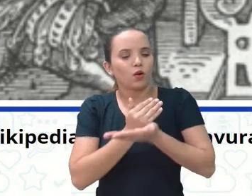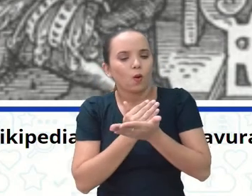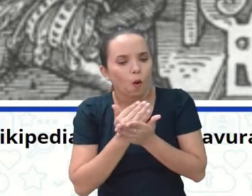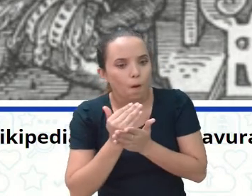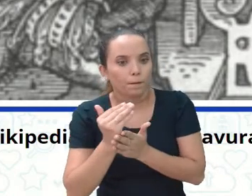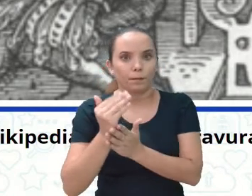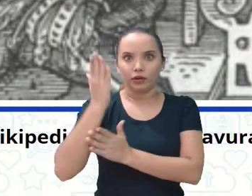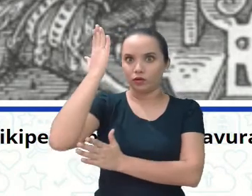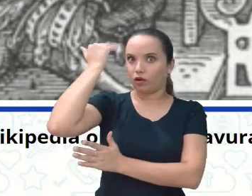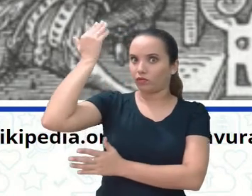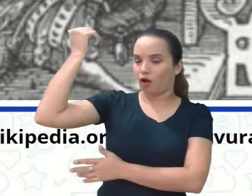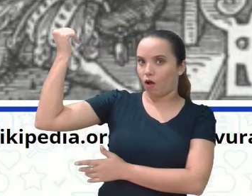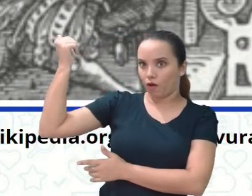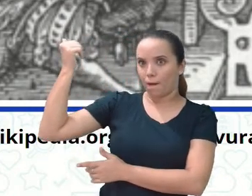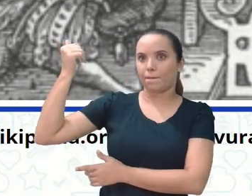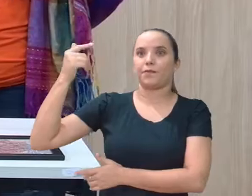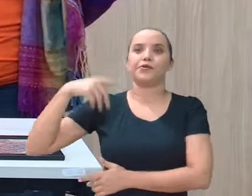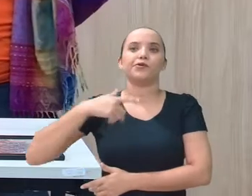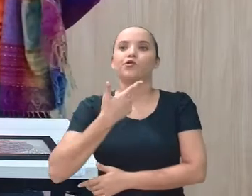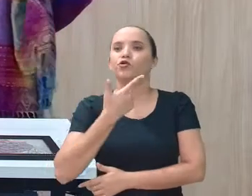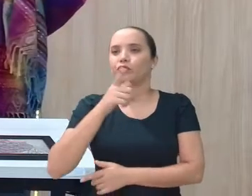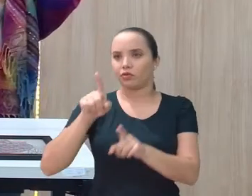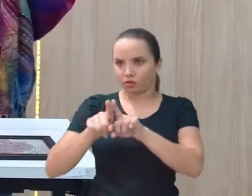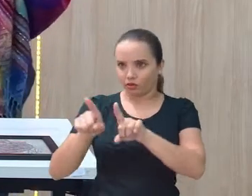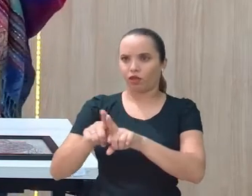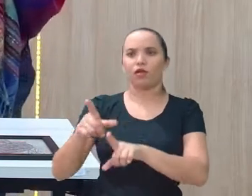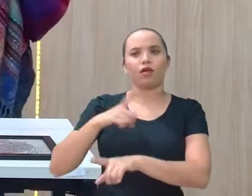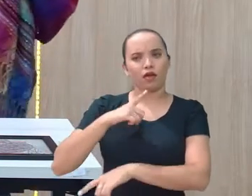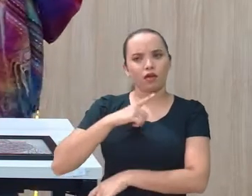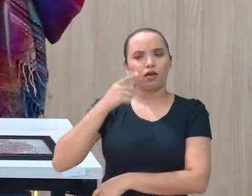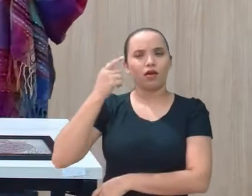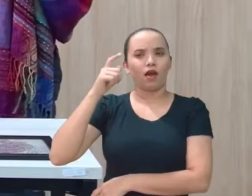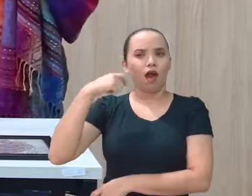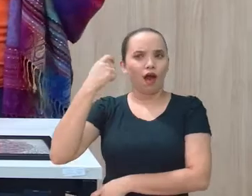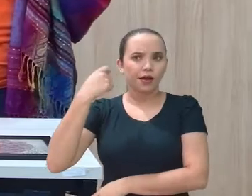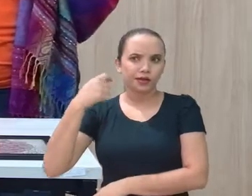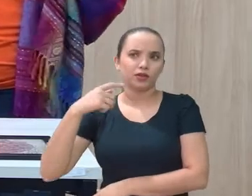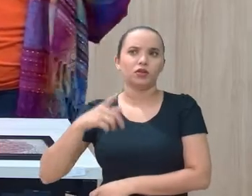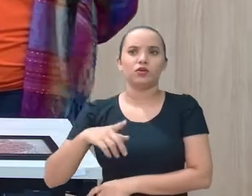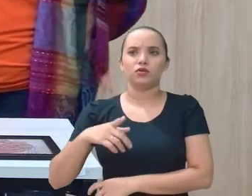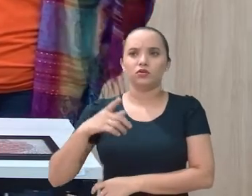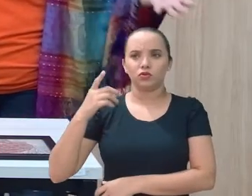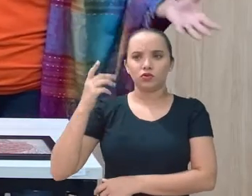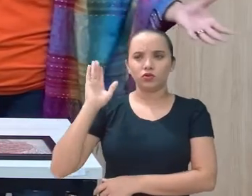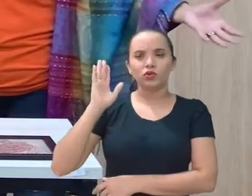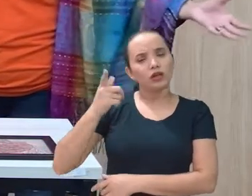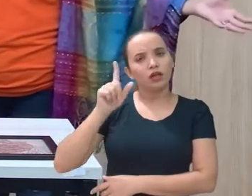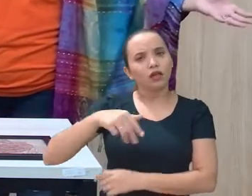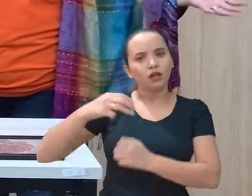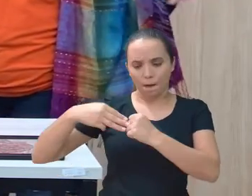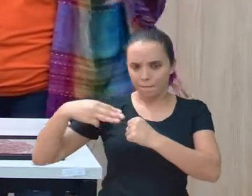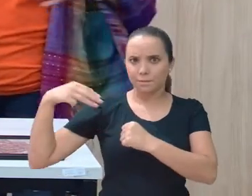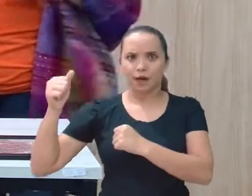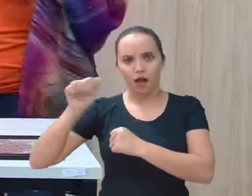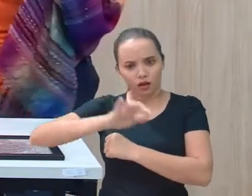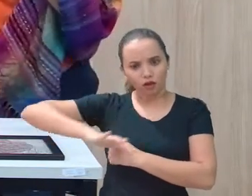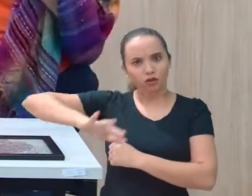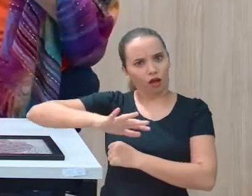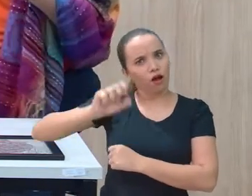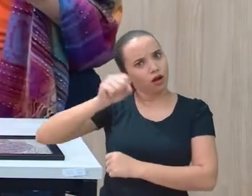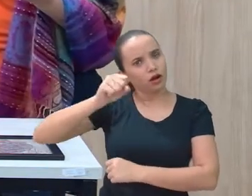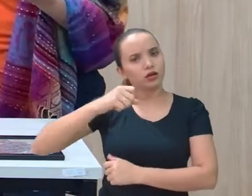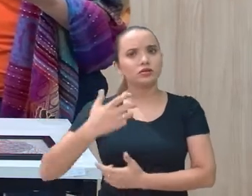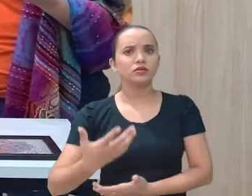artistas famosos como Dürer, entre outros, né? Foram mestres da gravura, né?